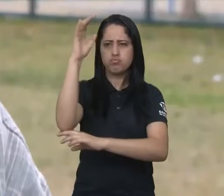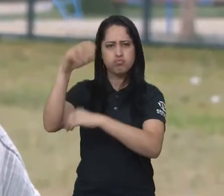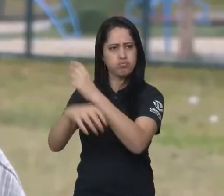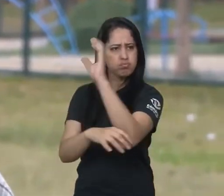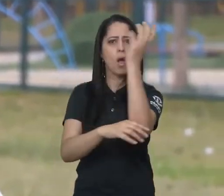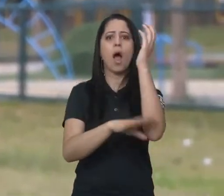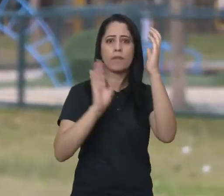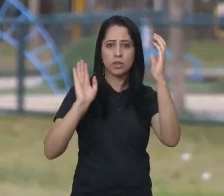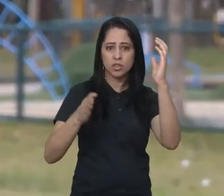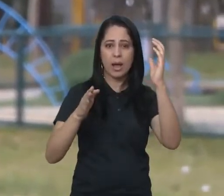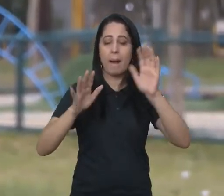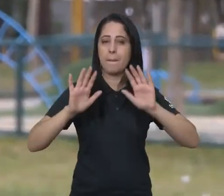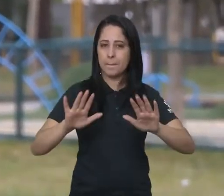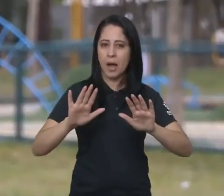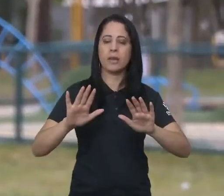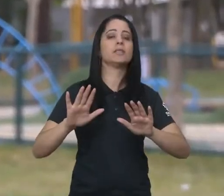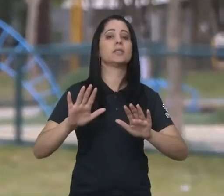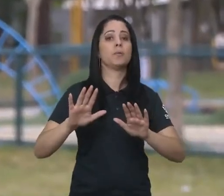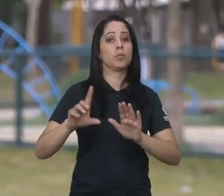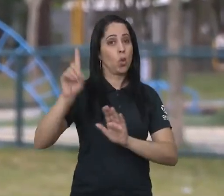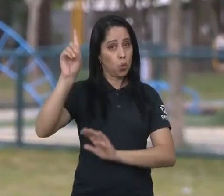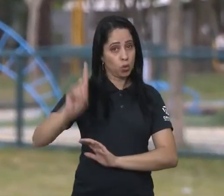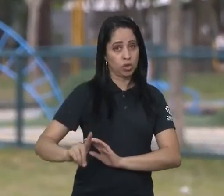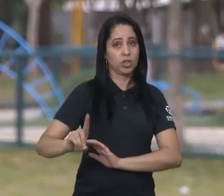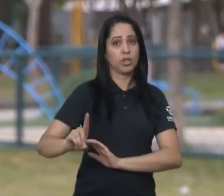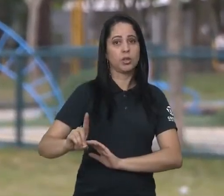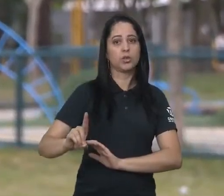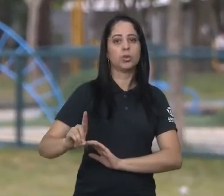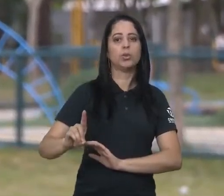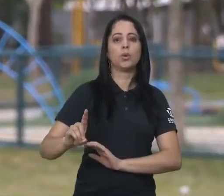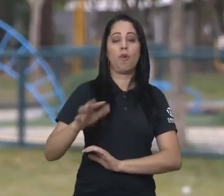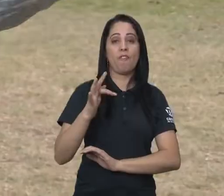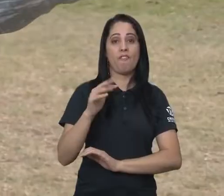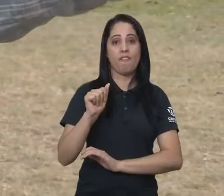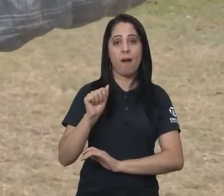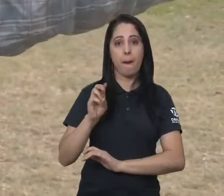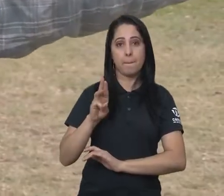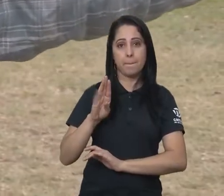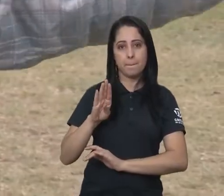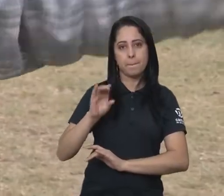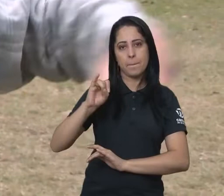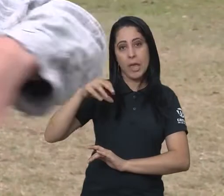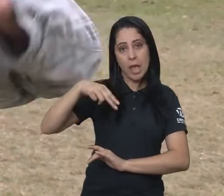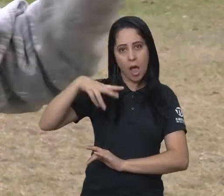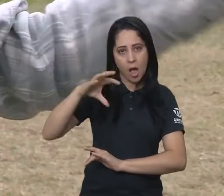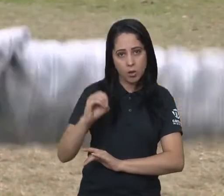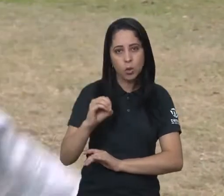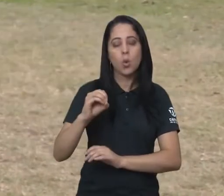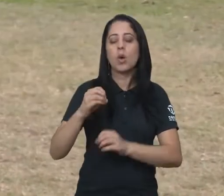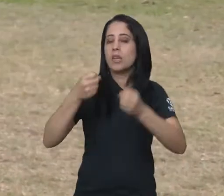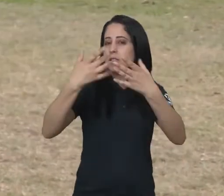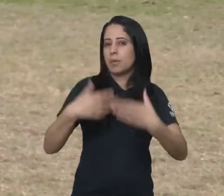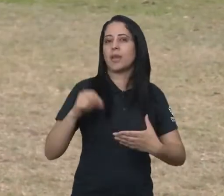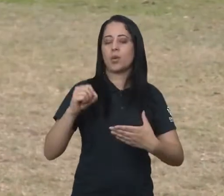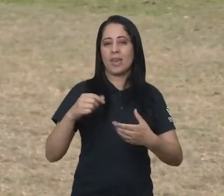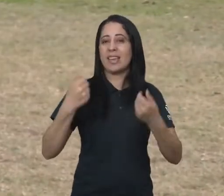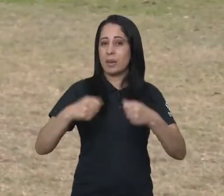o diretor executivo da ONG Instituto Regeneração Global, Fabiano Porto, explica que São José ainda possui um